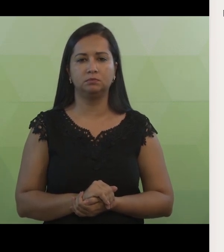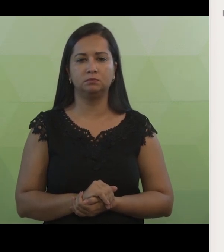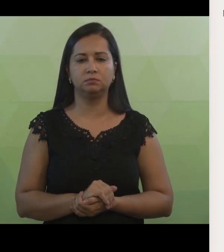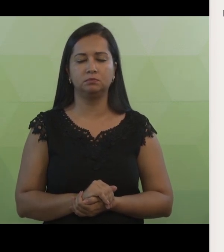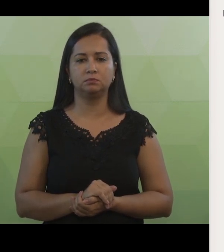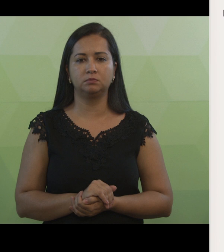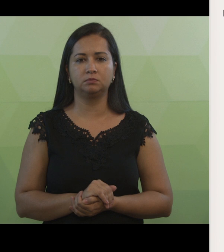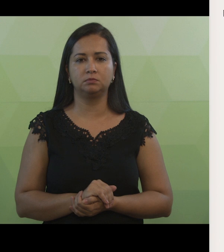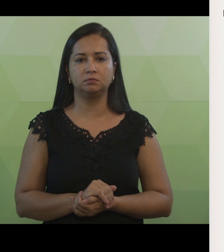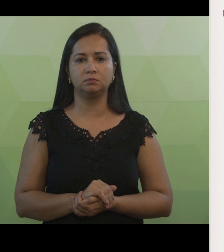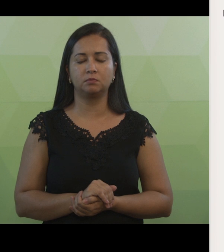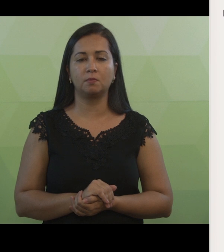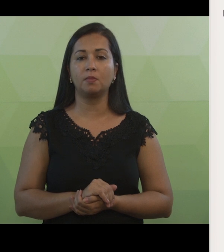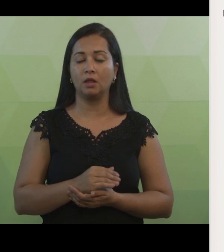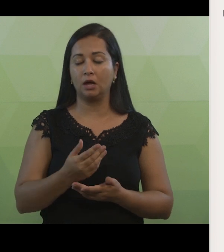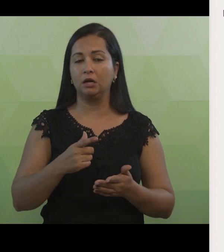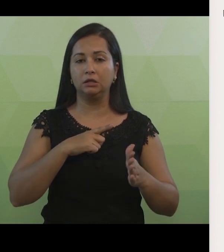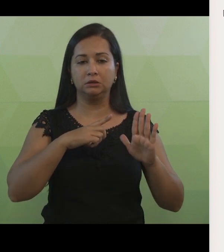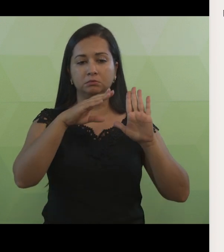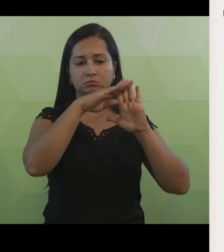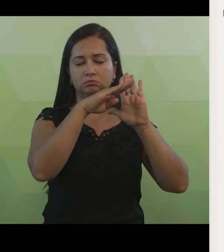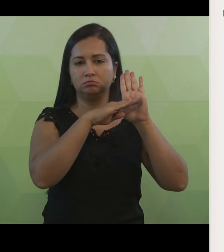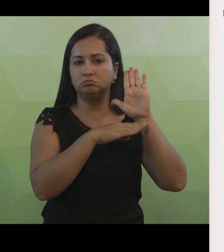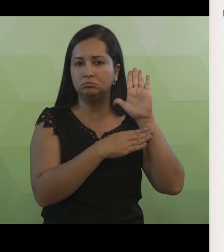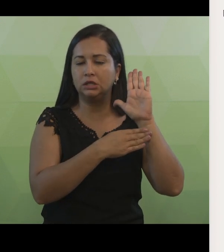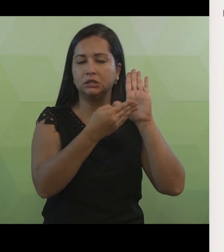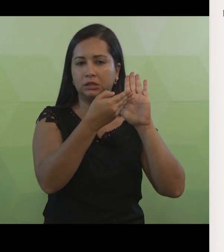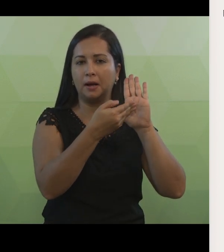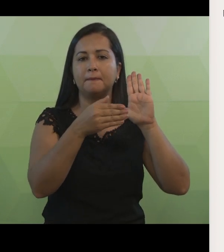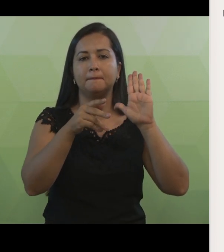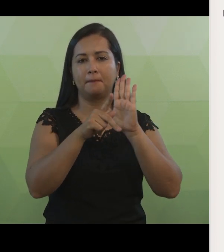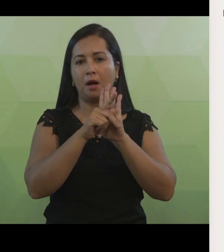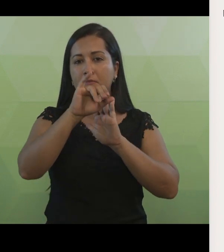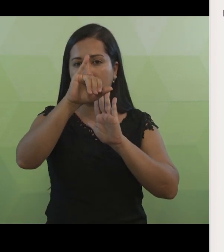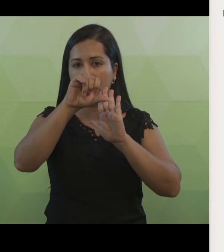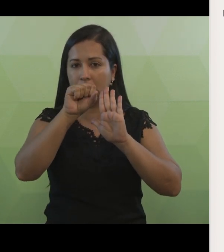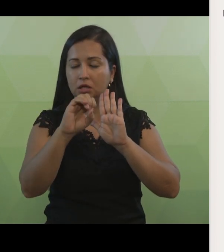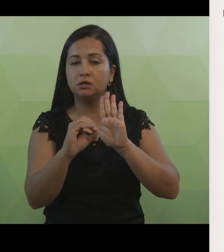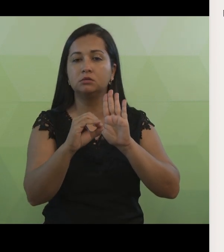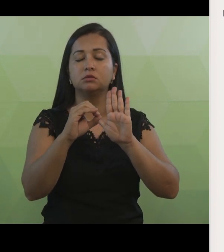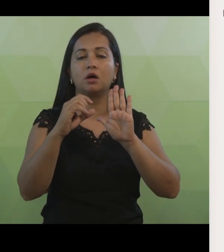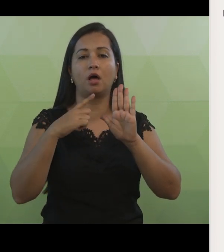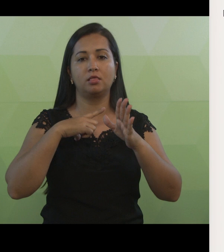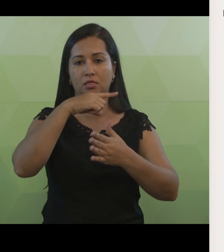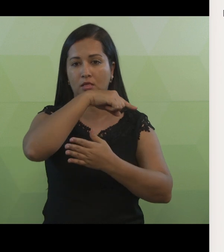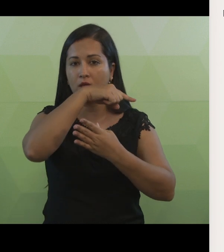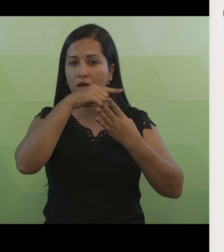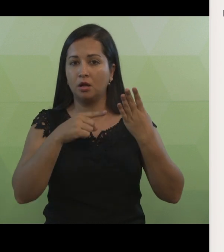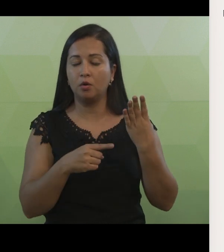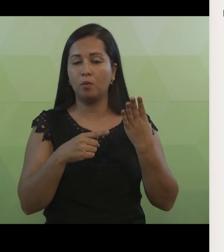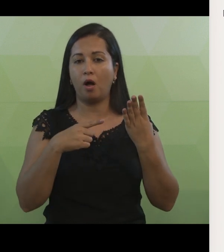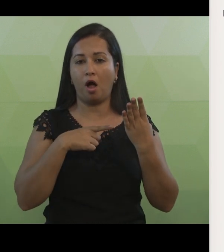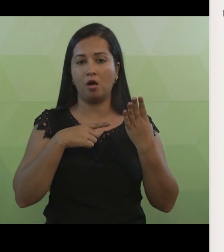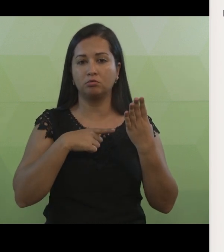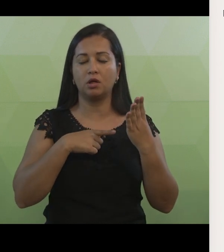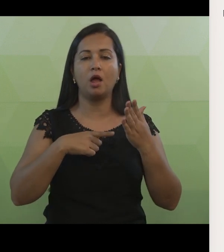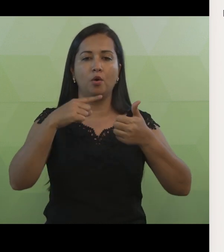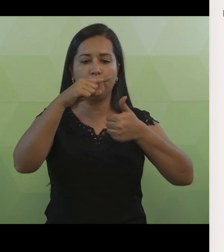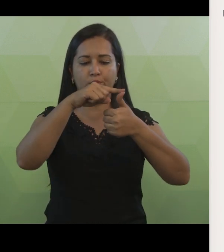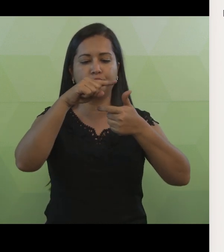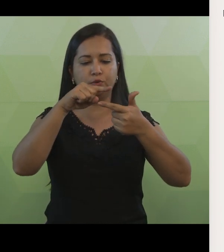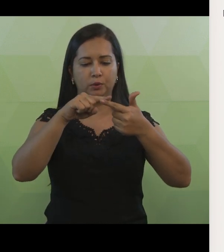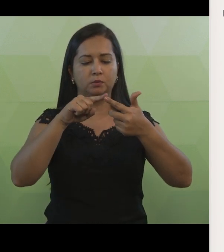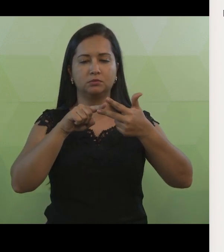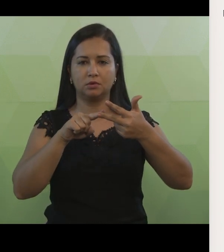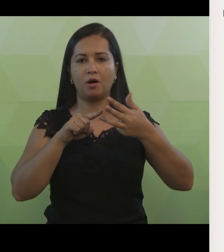A norma ISO/IEC 15408 sugere 4 níveis de garantia de segurança, enumerados como os níveis 1, 2, 3 e